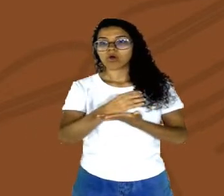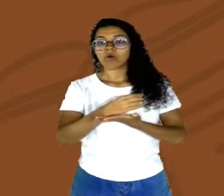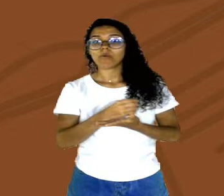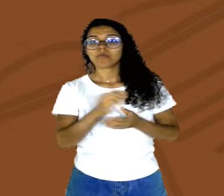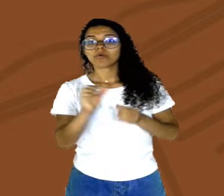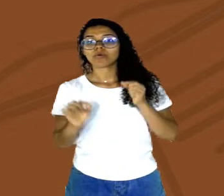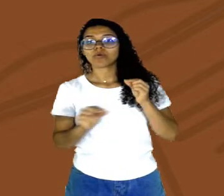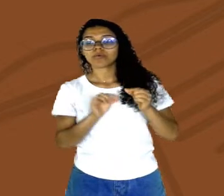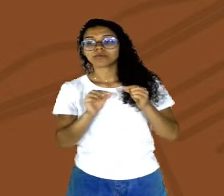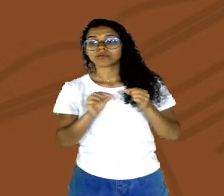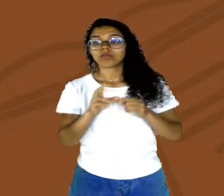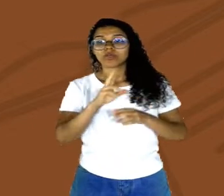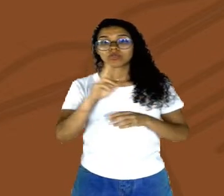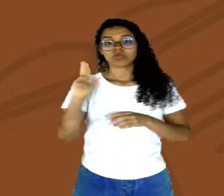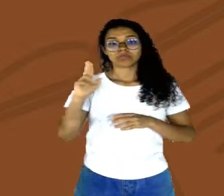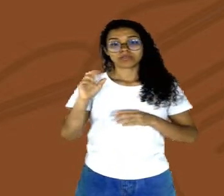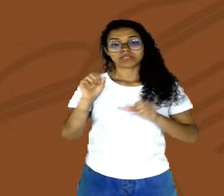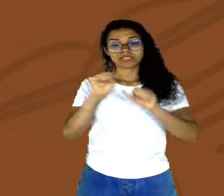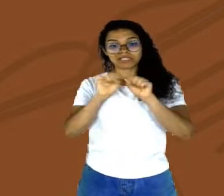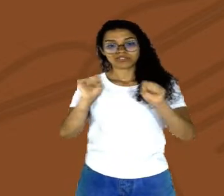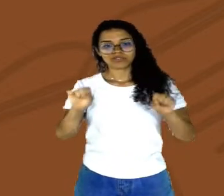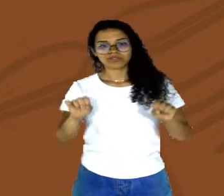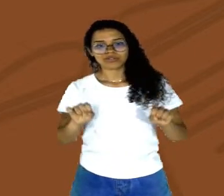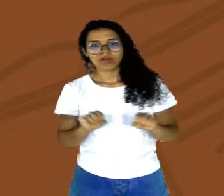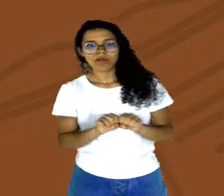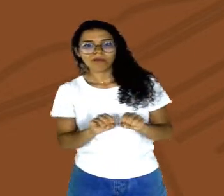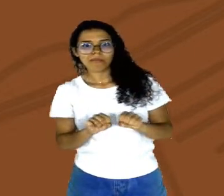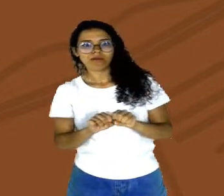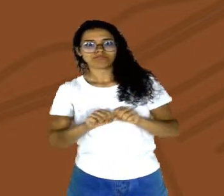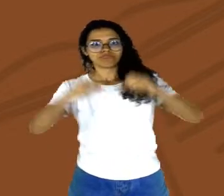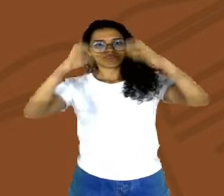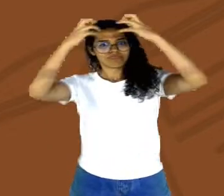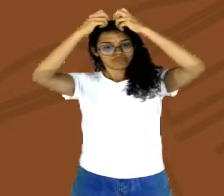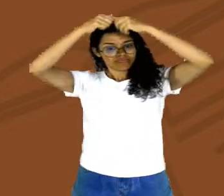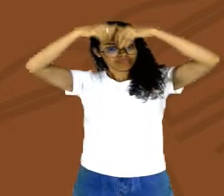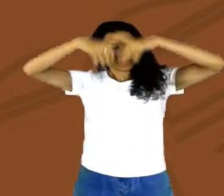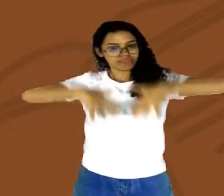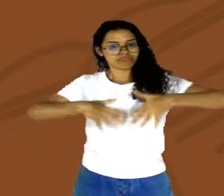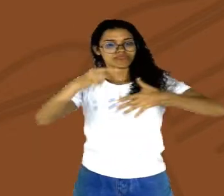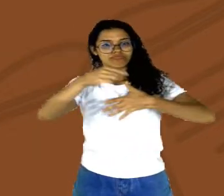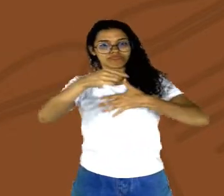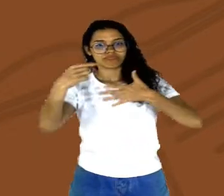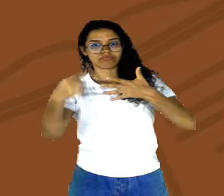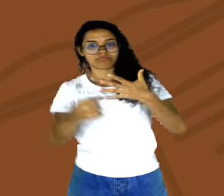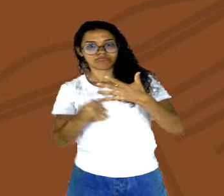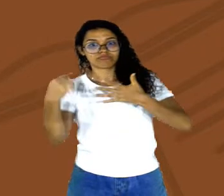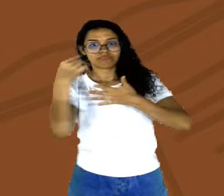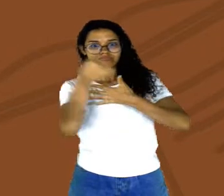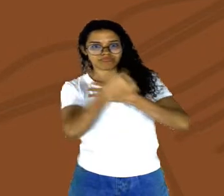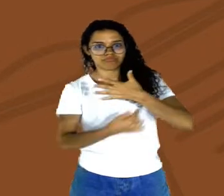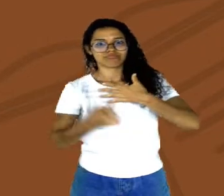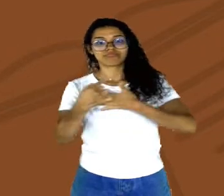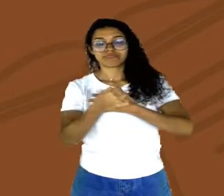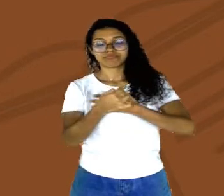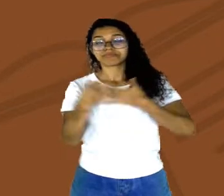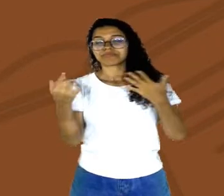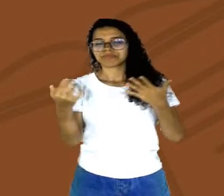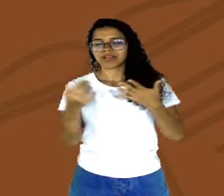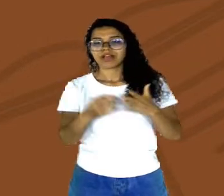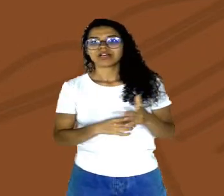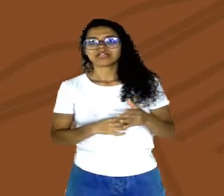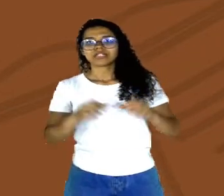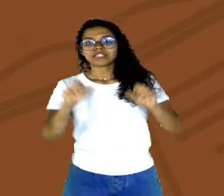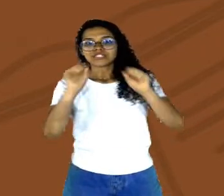sistema neuroendócrino. Enquanto o sistema nervoso, ele controla o funcionamento do